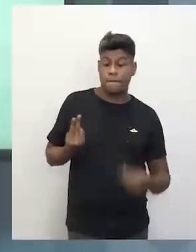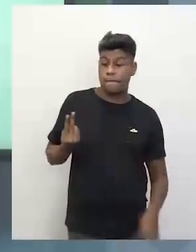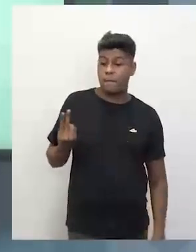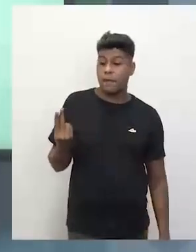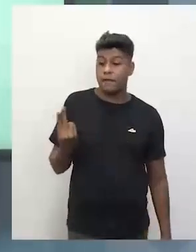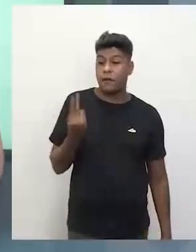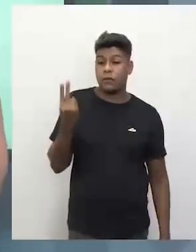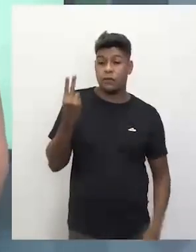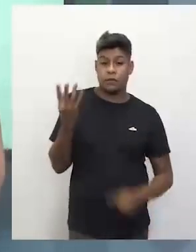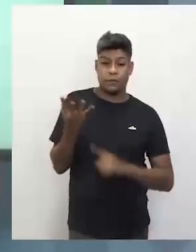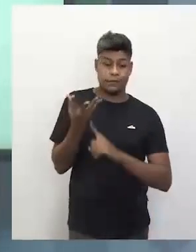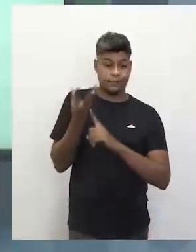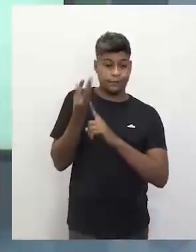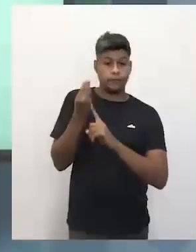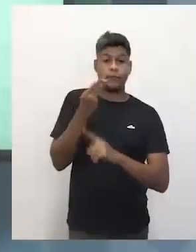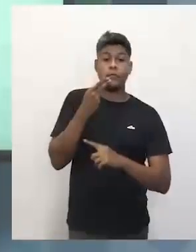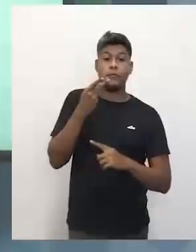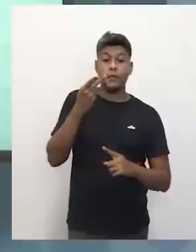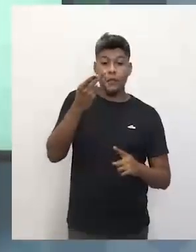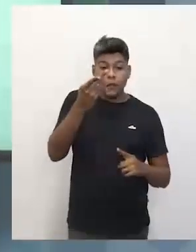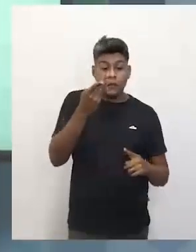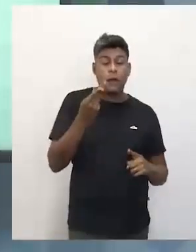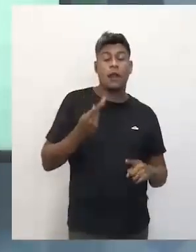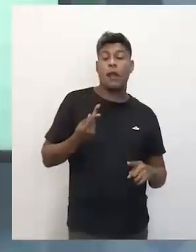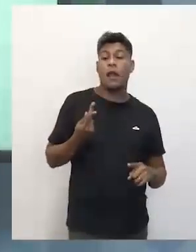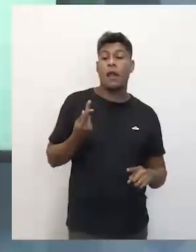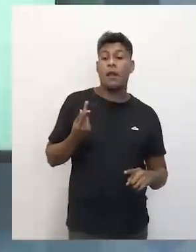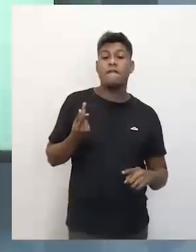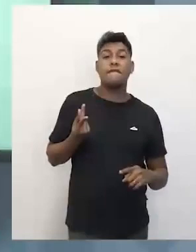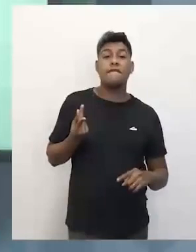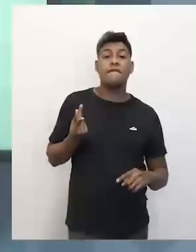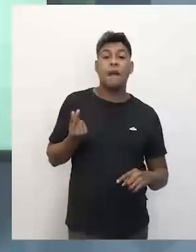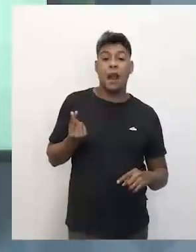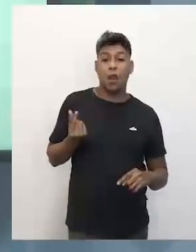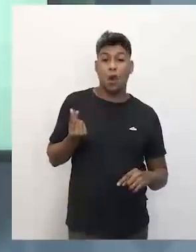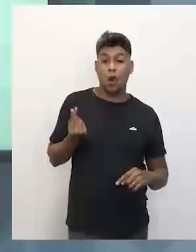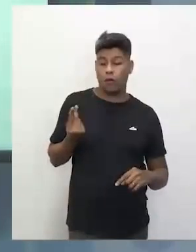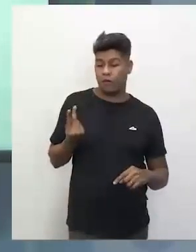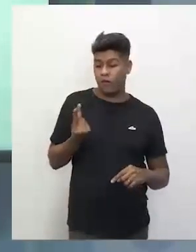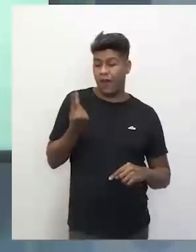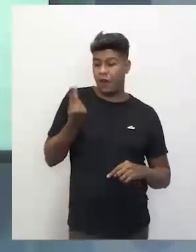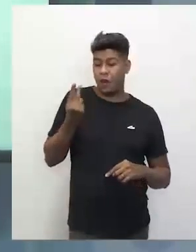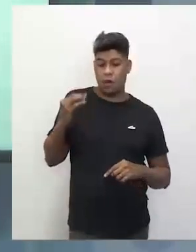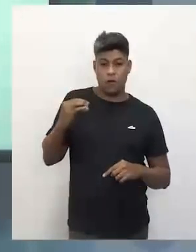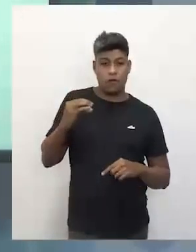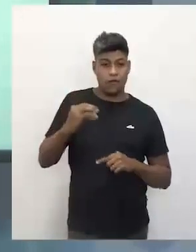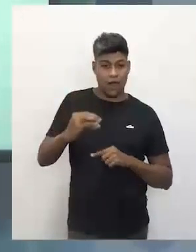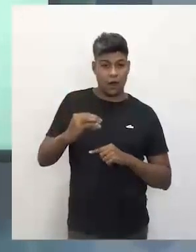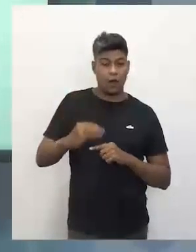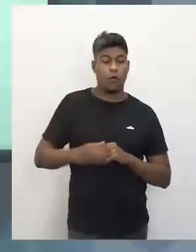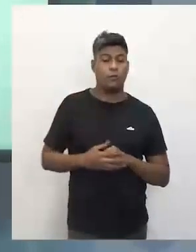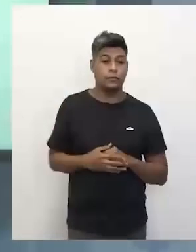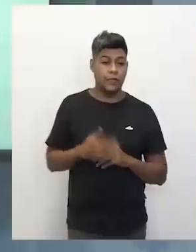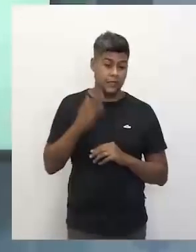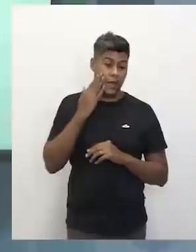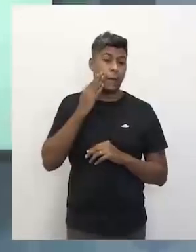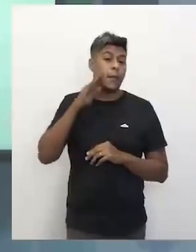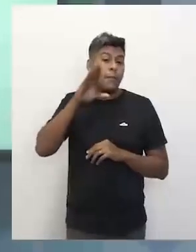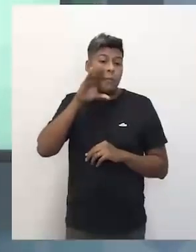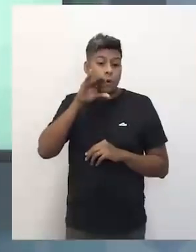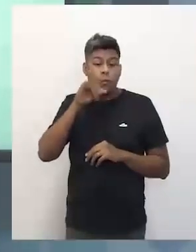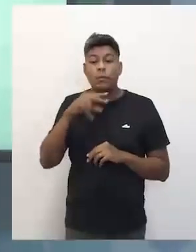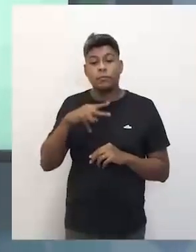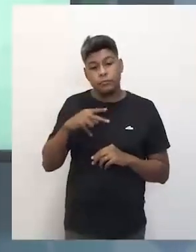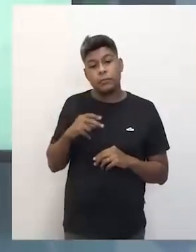uma obra. A gente está falando aí da questão da reserva de valor, tá? O patrimônio artístico, gente, como todos sabem, tanto ele público como privado, ele